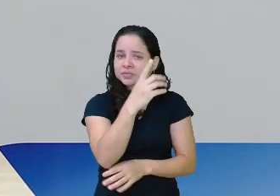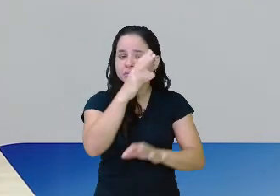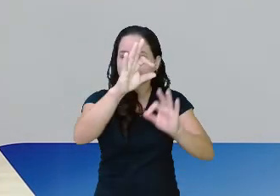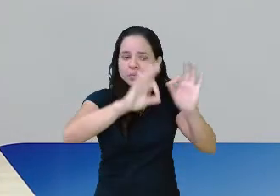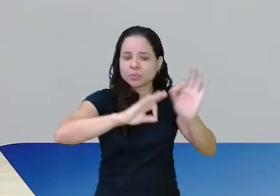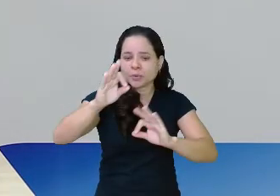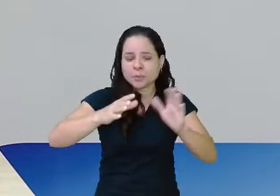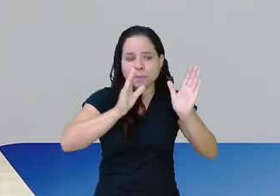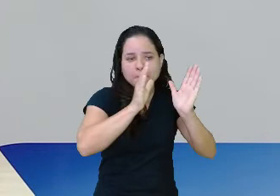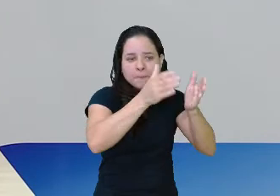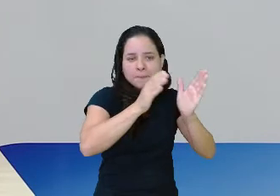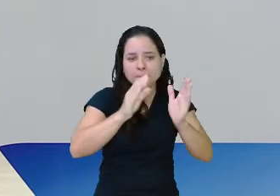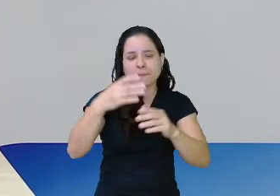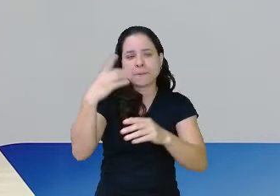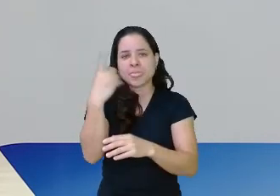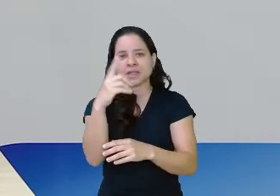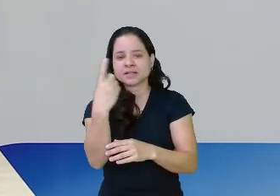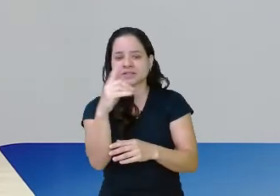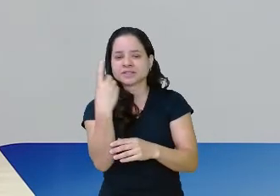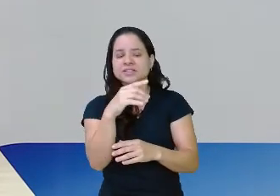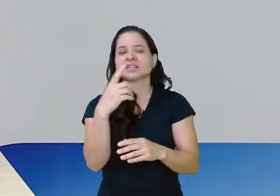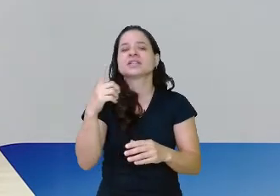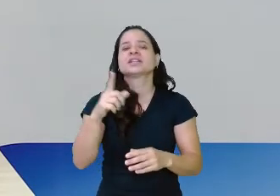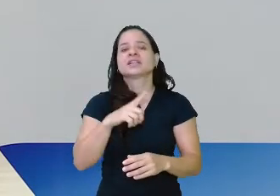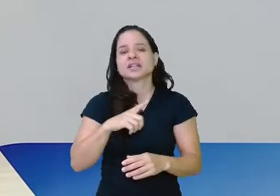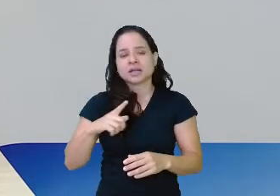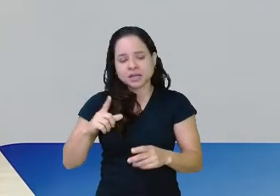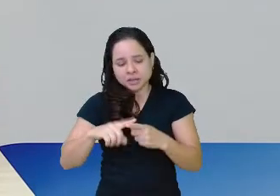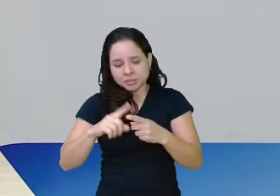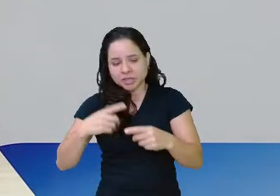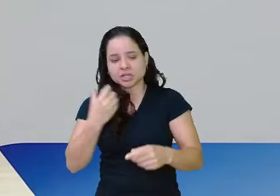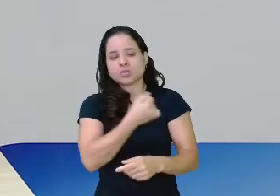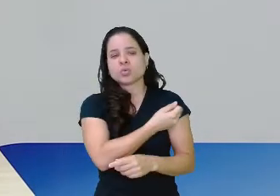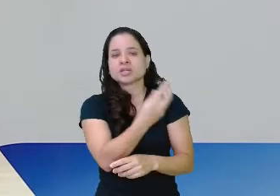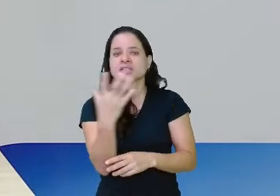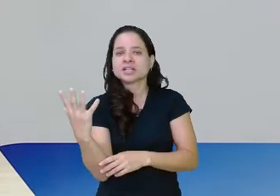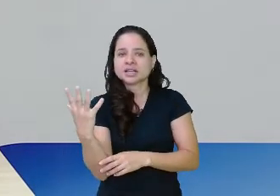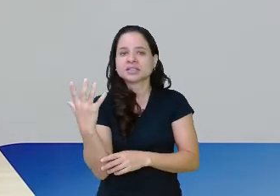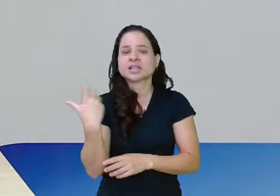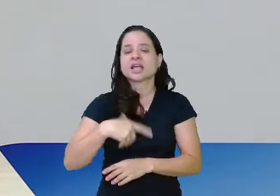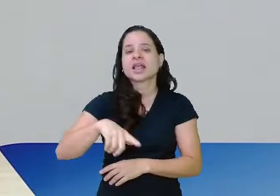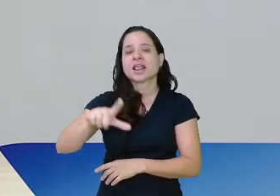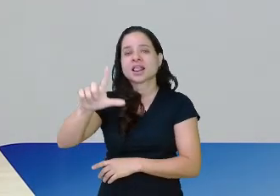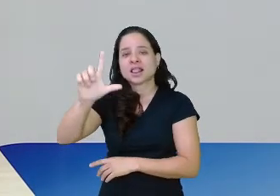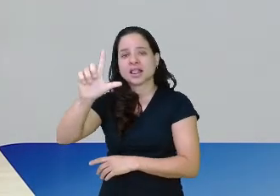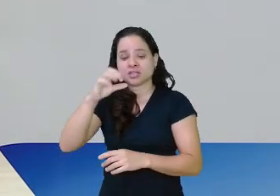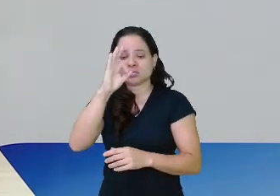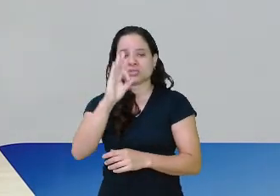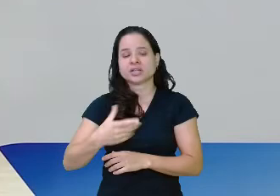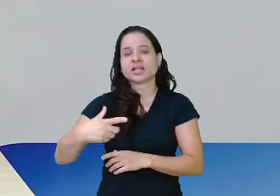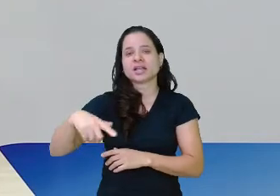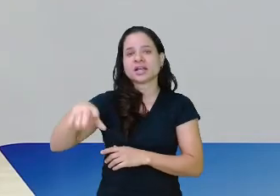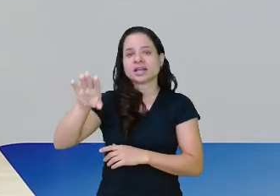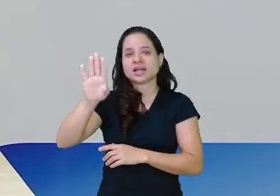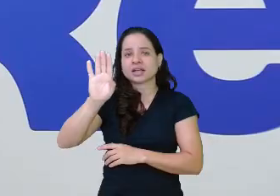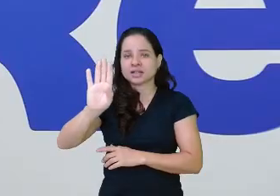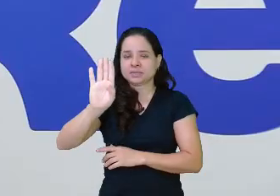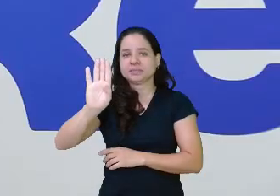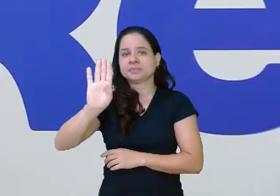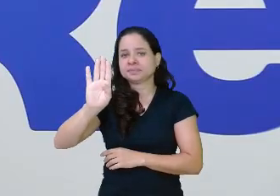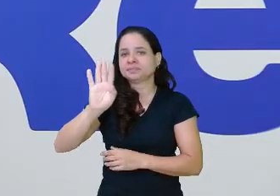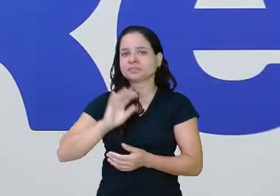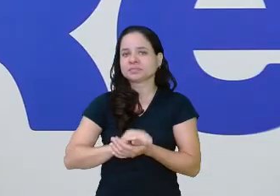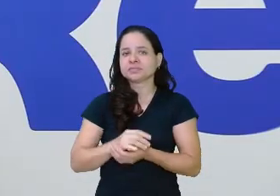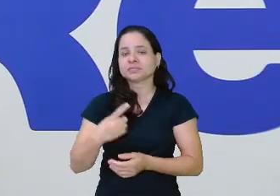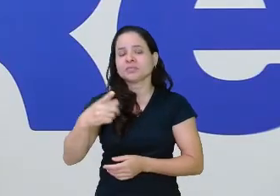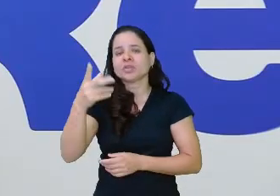das dezenas, e unidade, ordem das unidades. Letra B. E aí? Não, só lembrando que esse